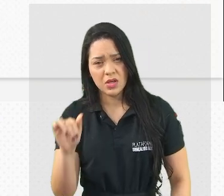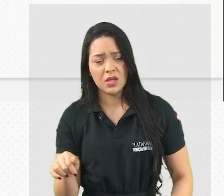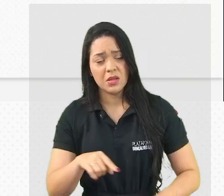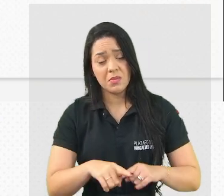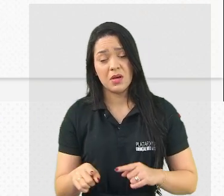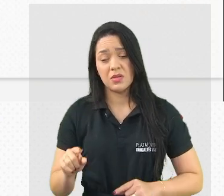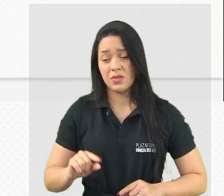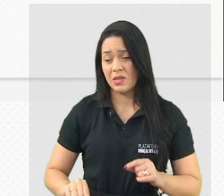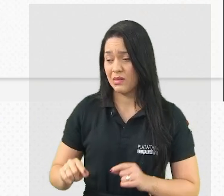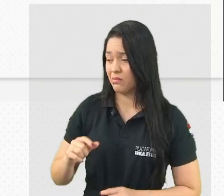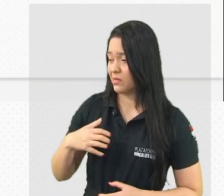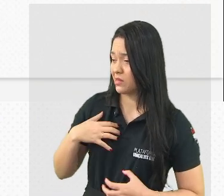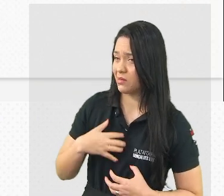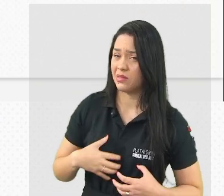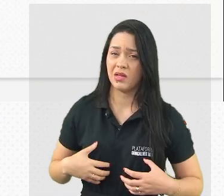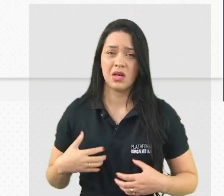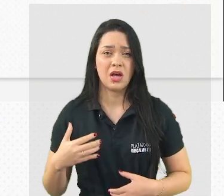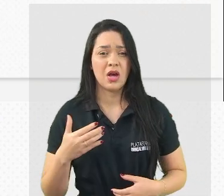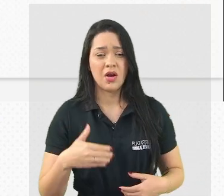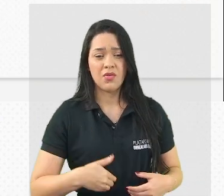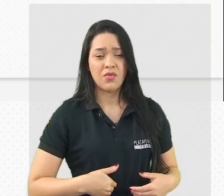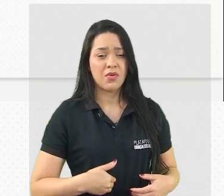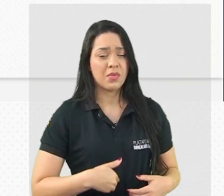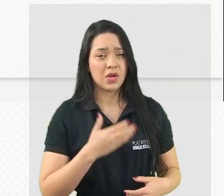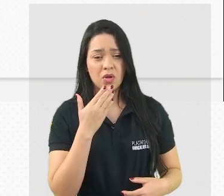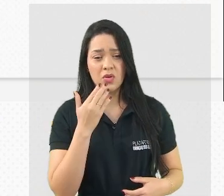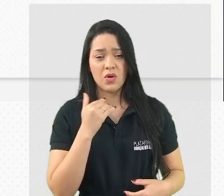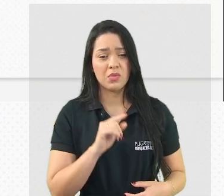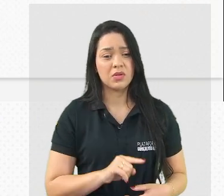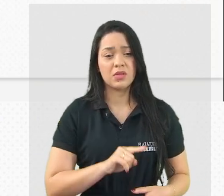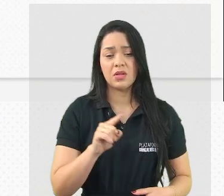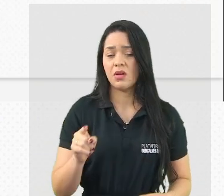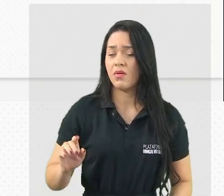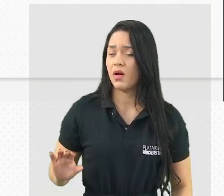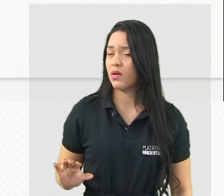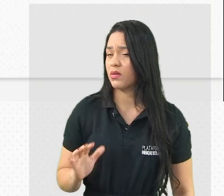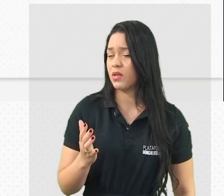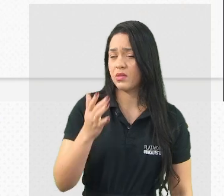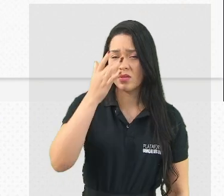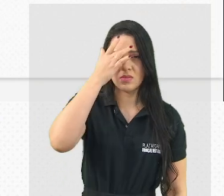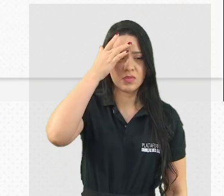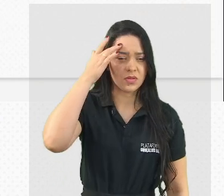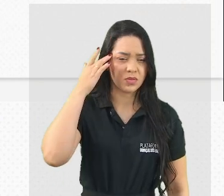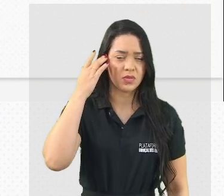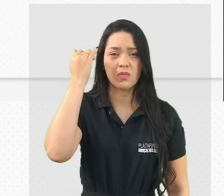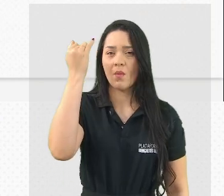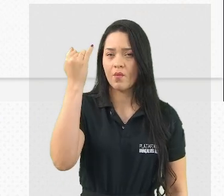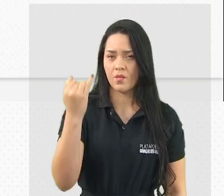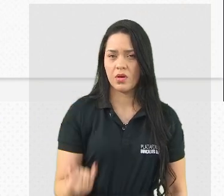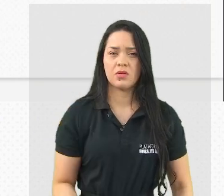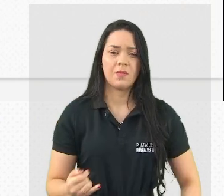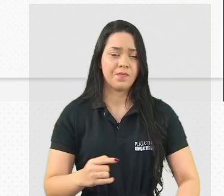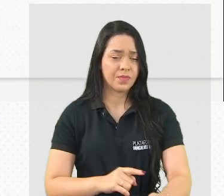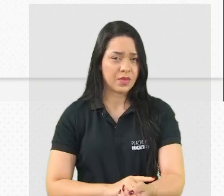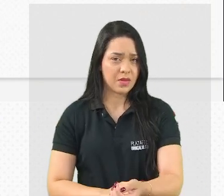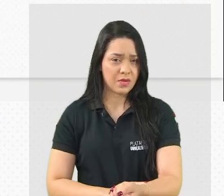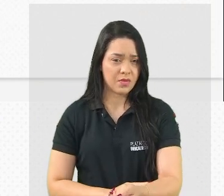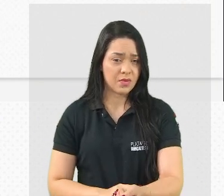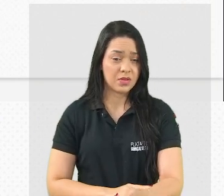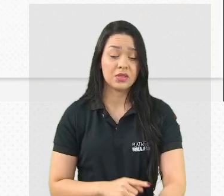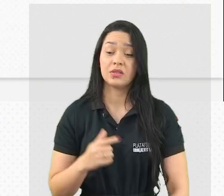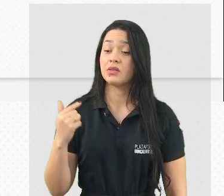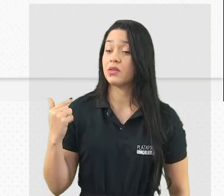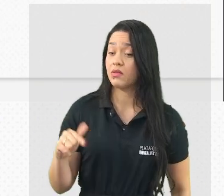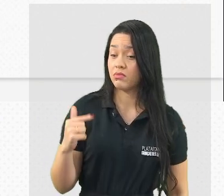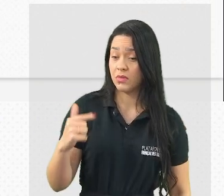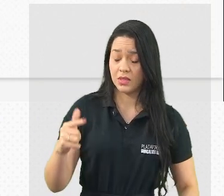hora ou outra baixa mesmo a fome, ela vai e come de forma exagerada. Isso não acontece com as pessoas que sofrem de anorexia nervosa. Elas não têm